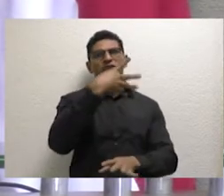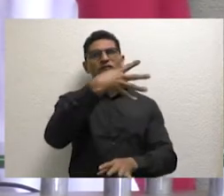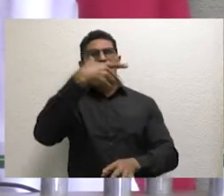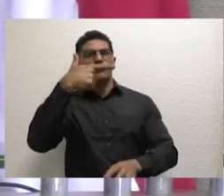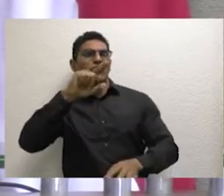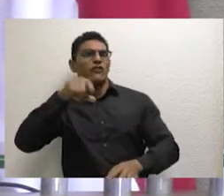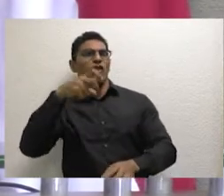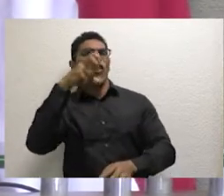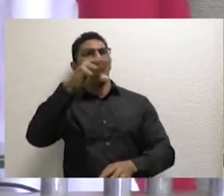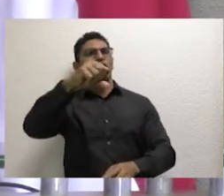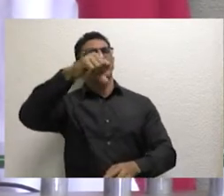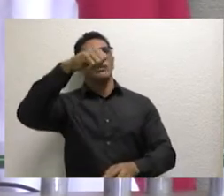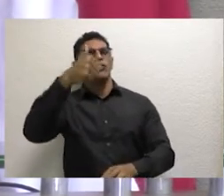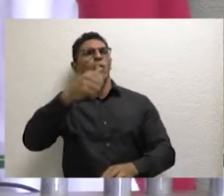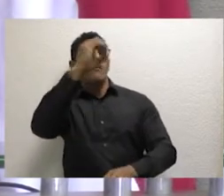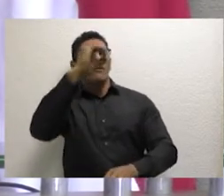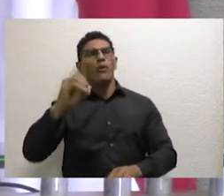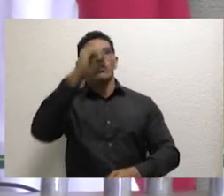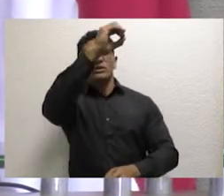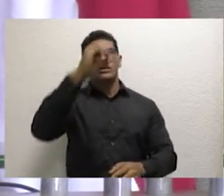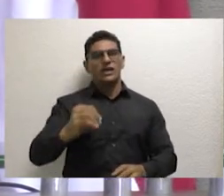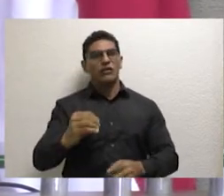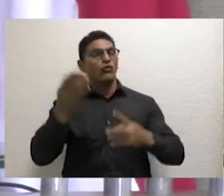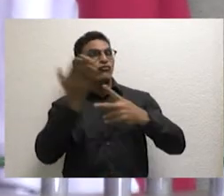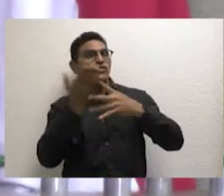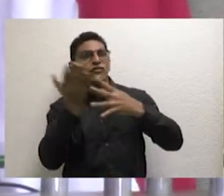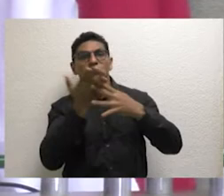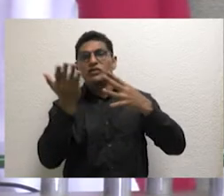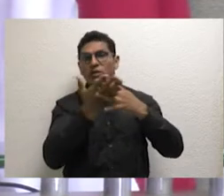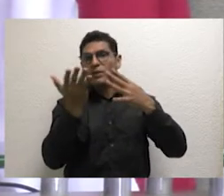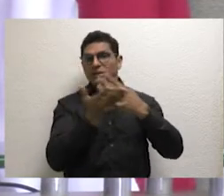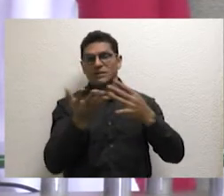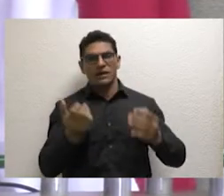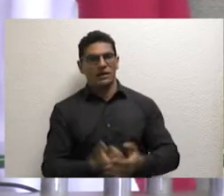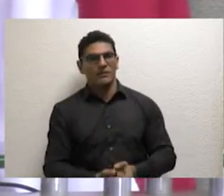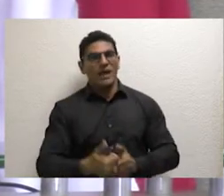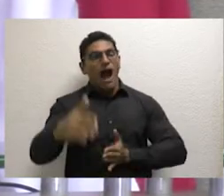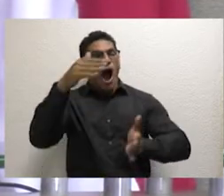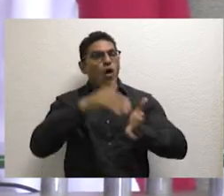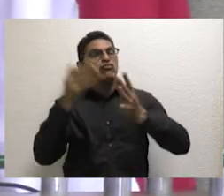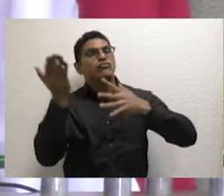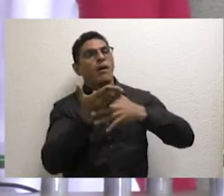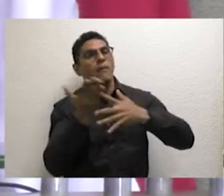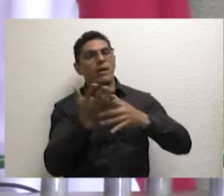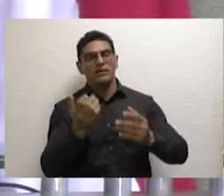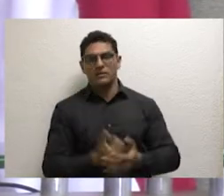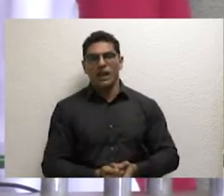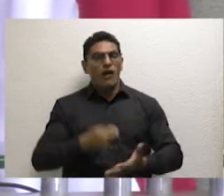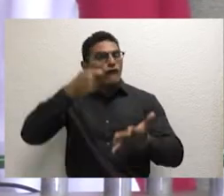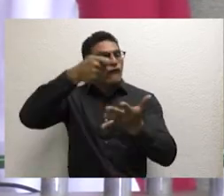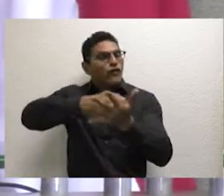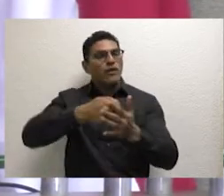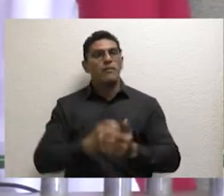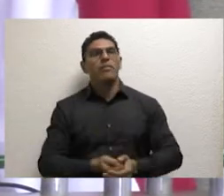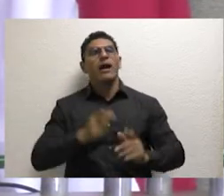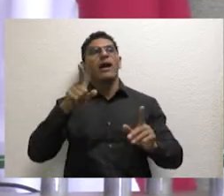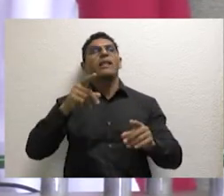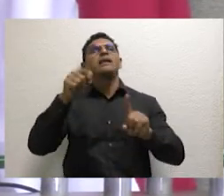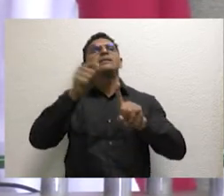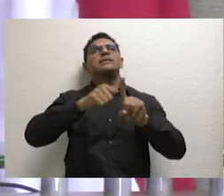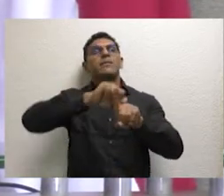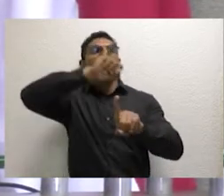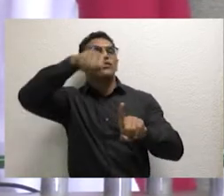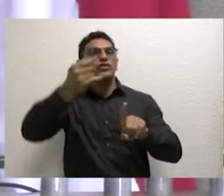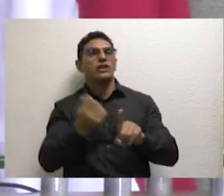,91% dividida em parcelas a última parcela foi paga neste mês de